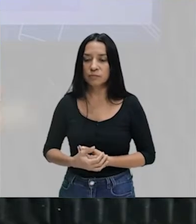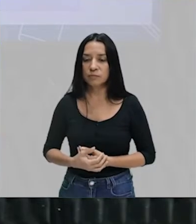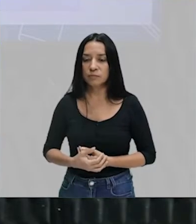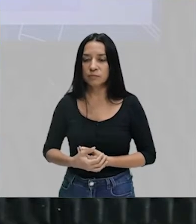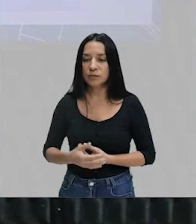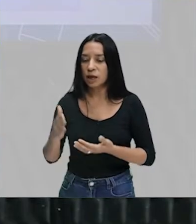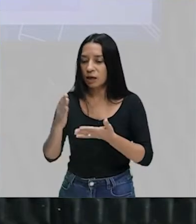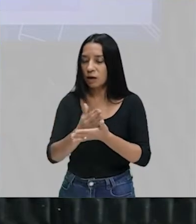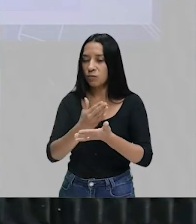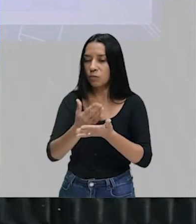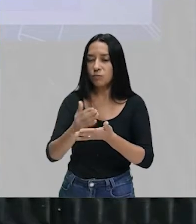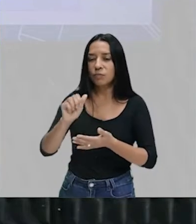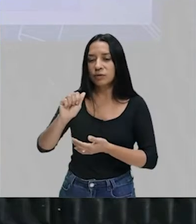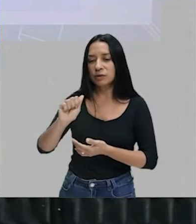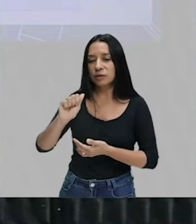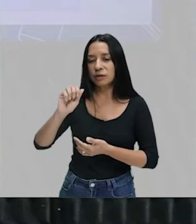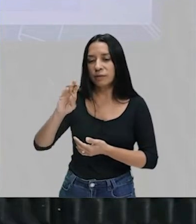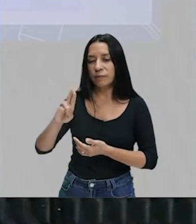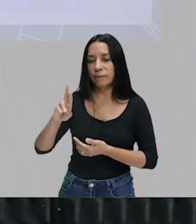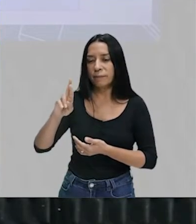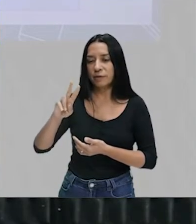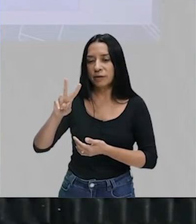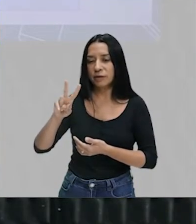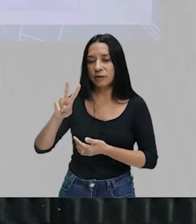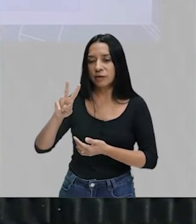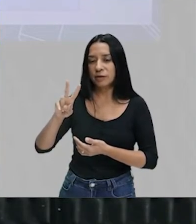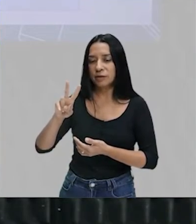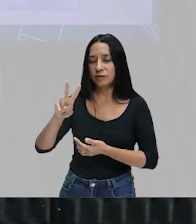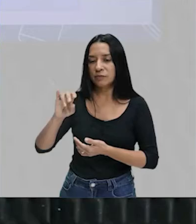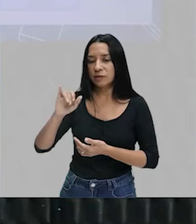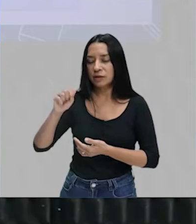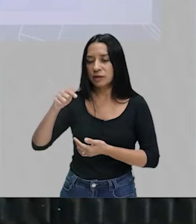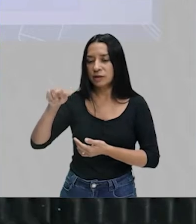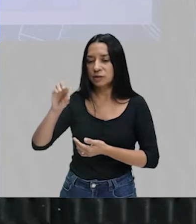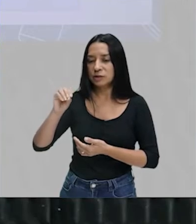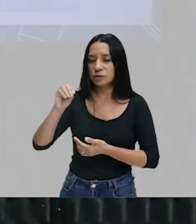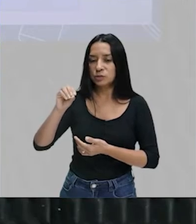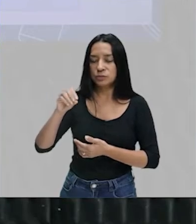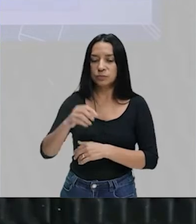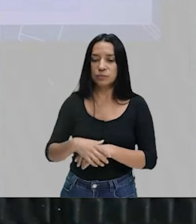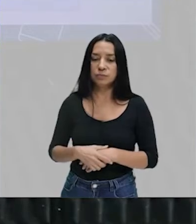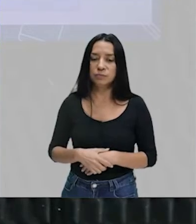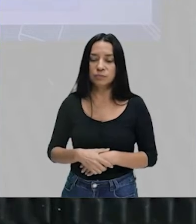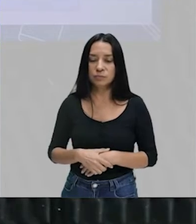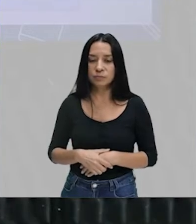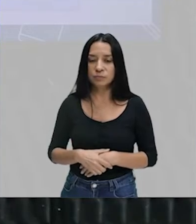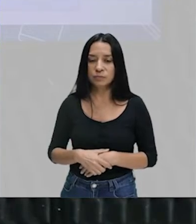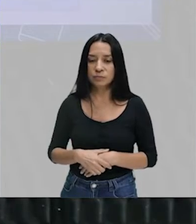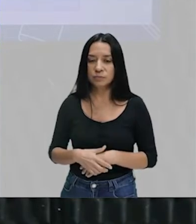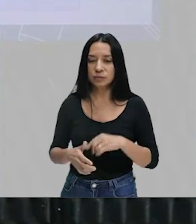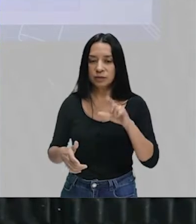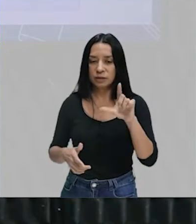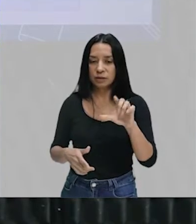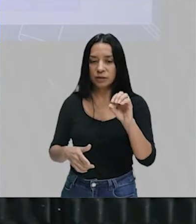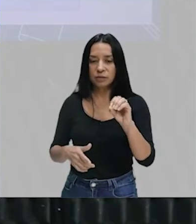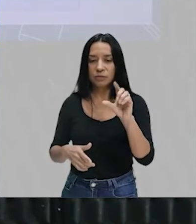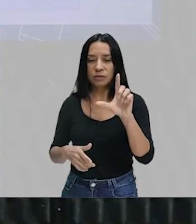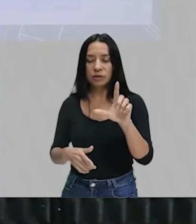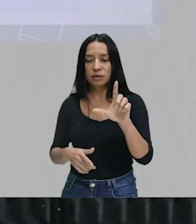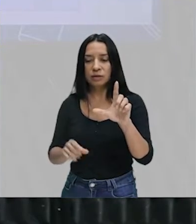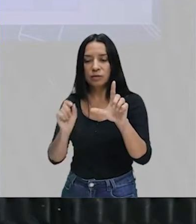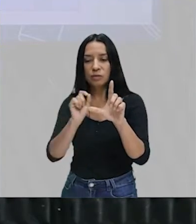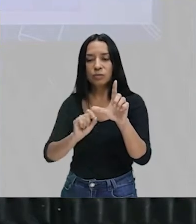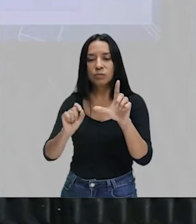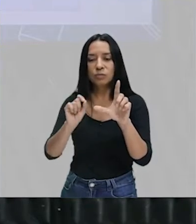algumas dessas abreviações ó que talvez você já viram é Lowell é uma abreviação que tem vários sentidos tá um